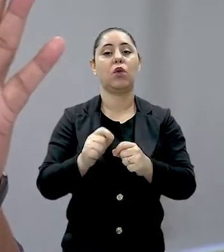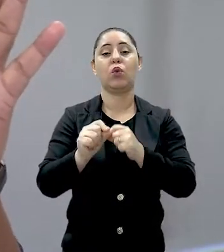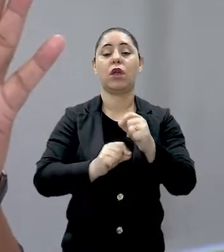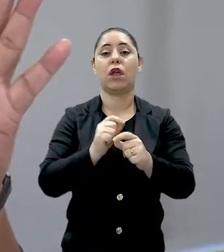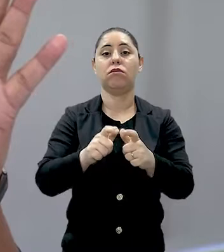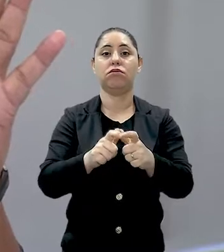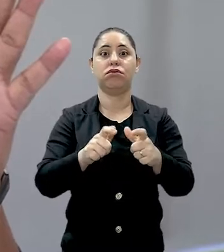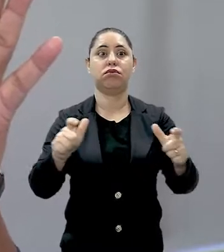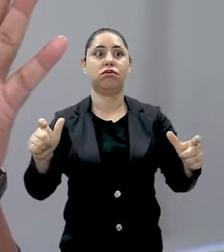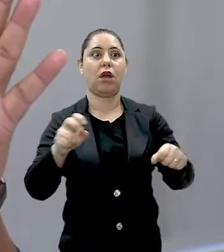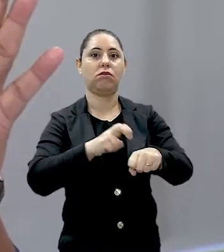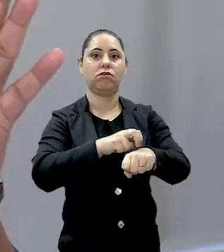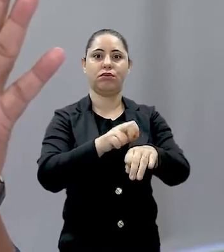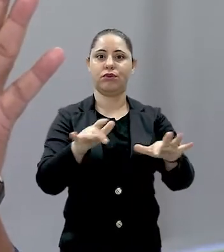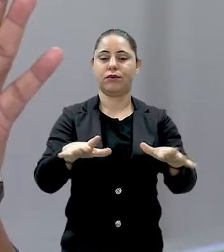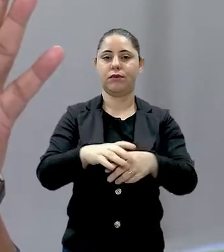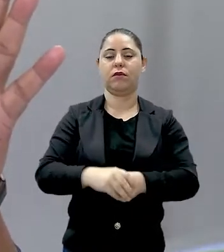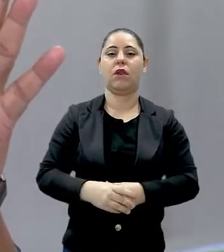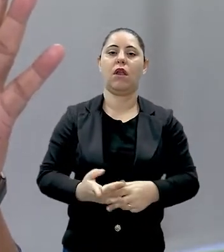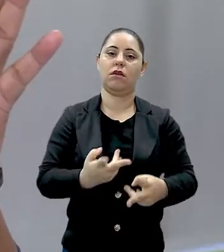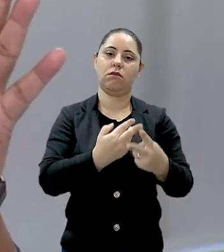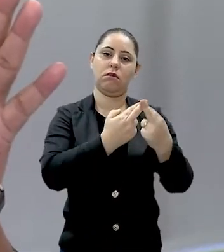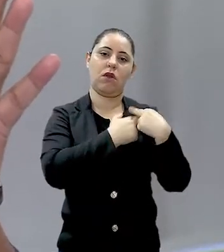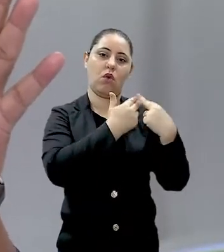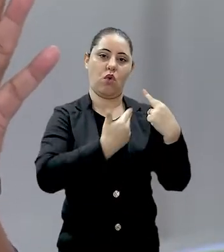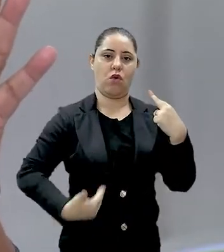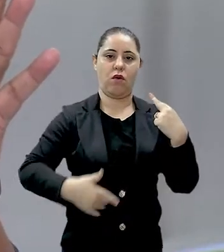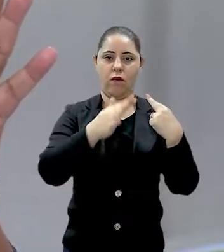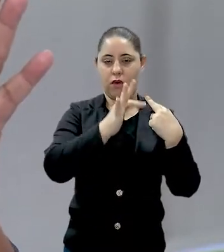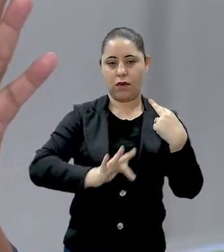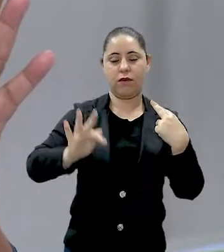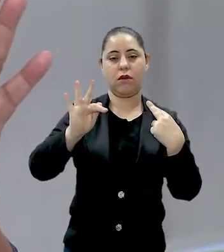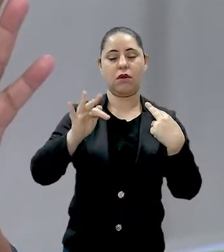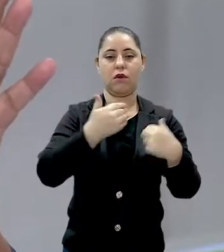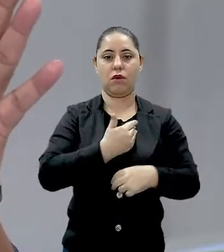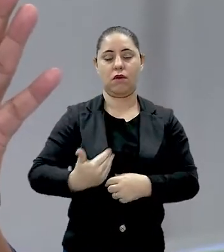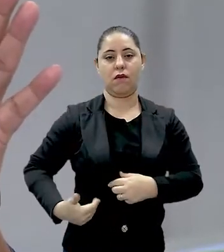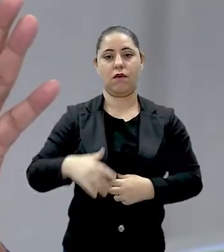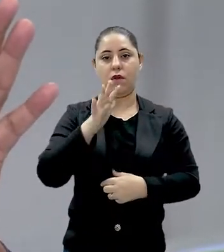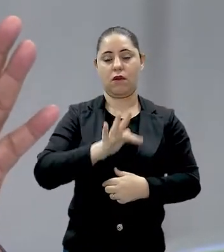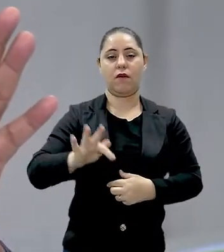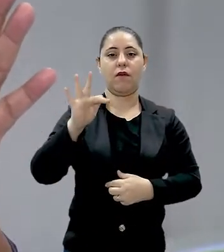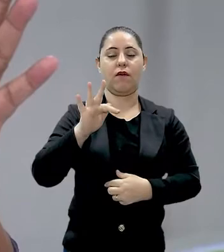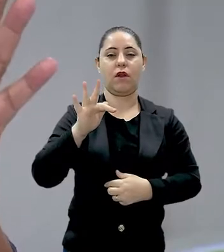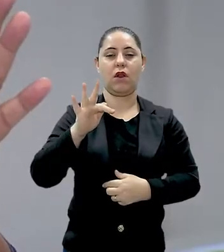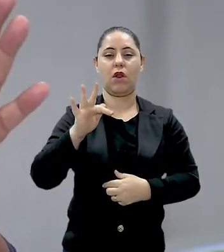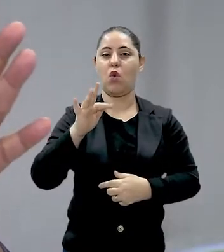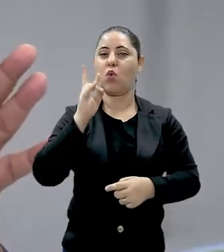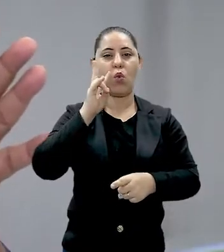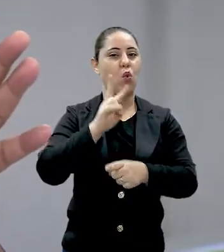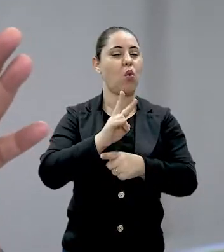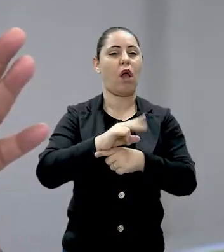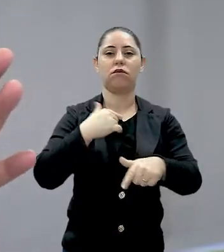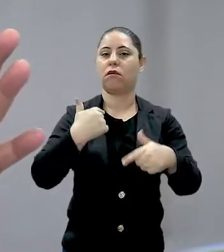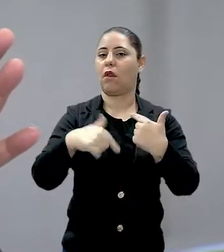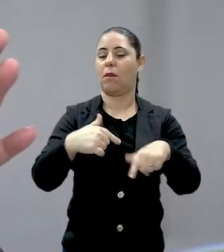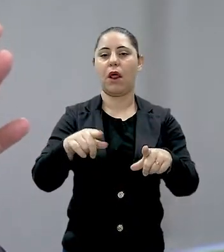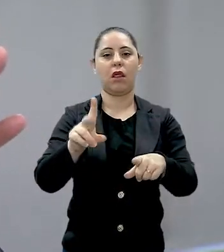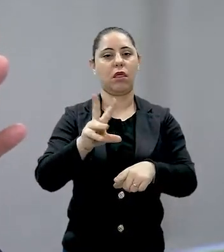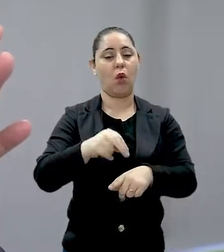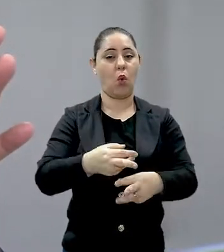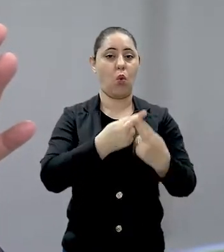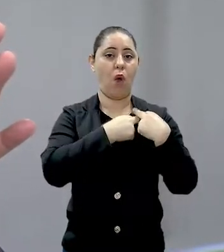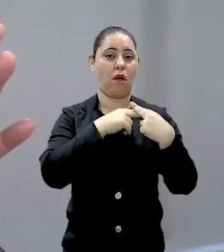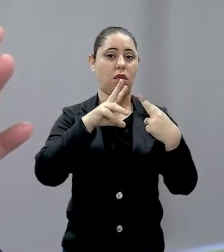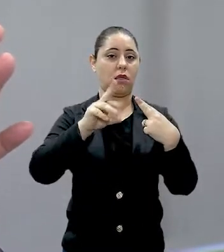a dimensão e o tamanho que tem essa pandemia. A responsabilidade é do governo federal, e o governo federal não tratou e não trata dessa